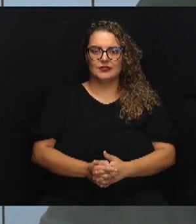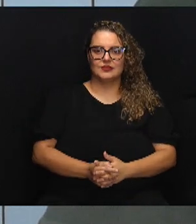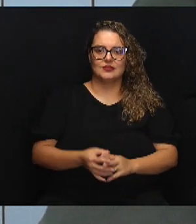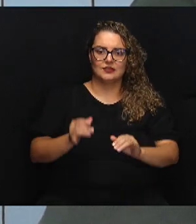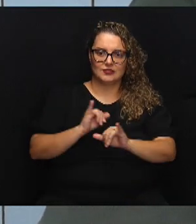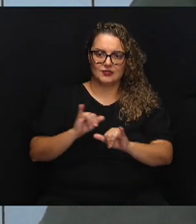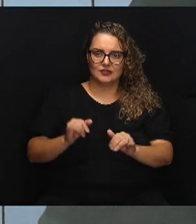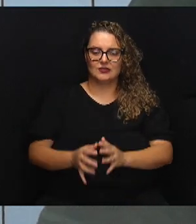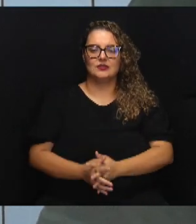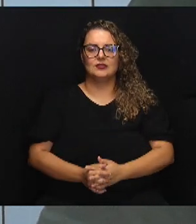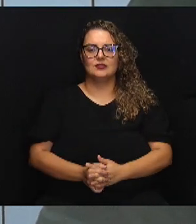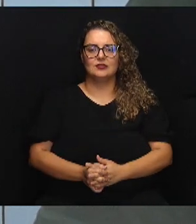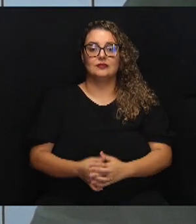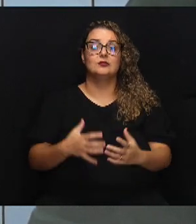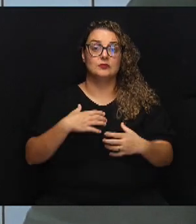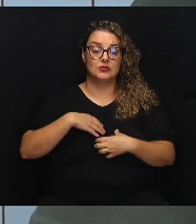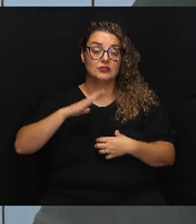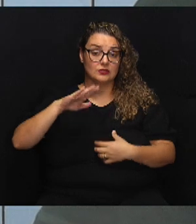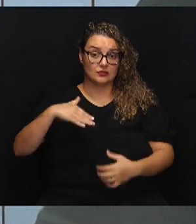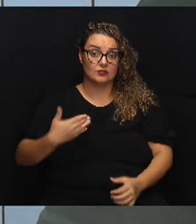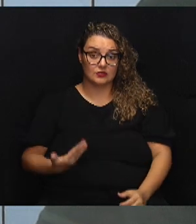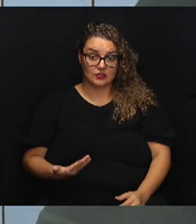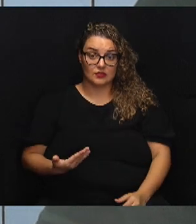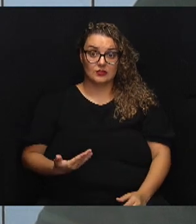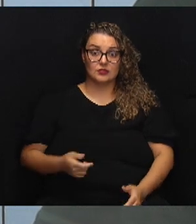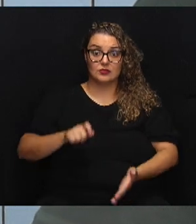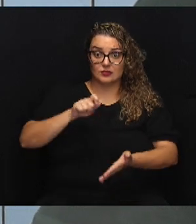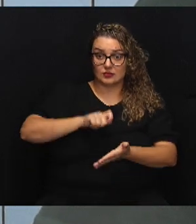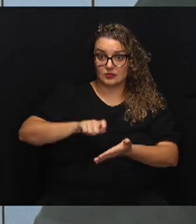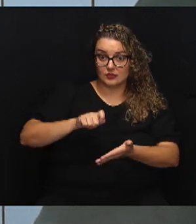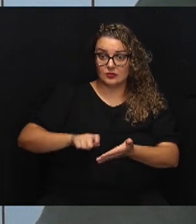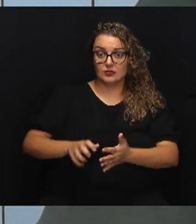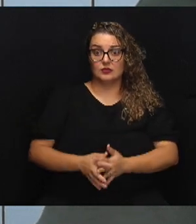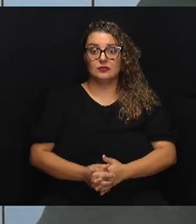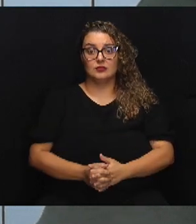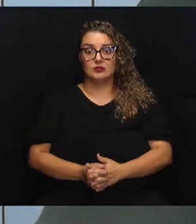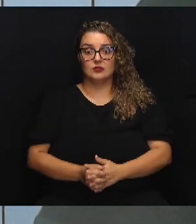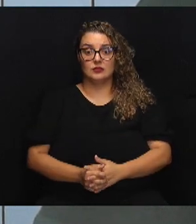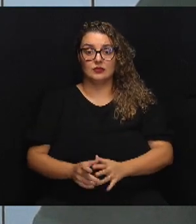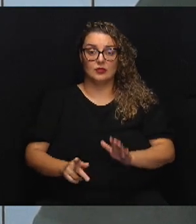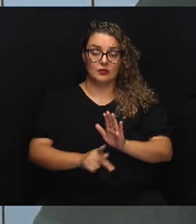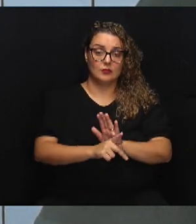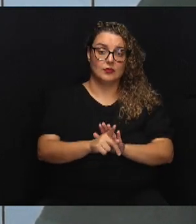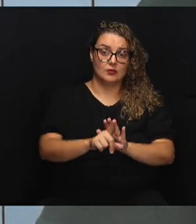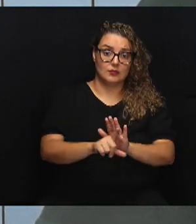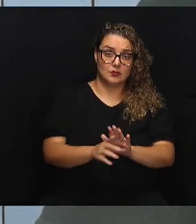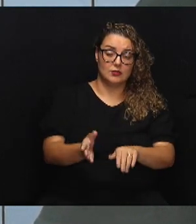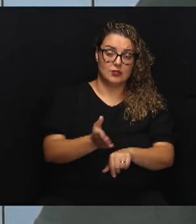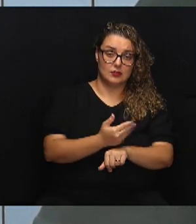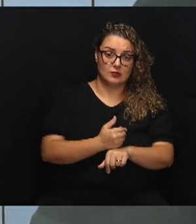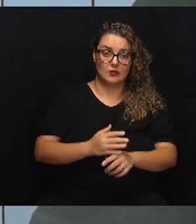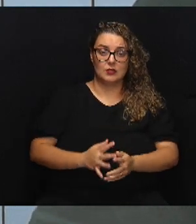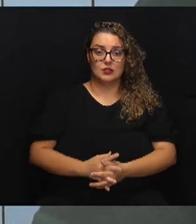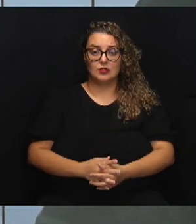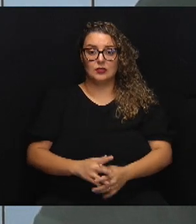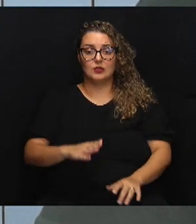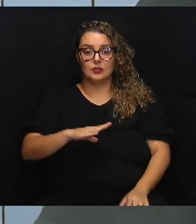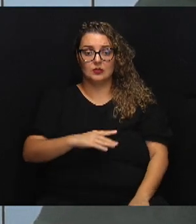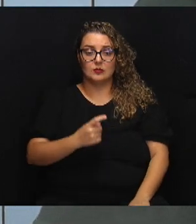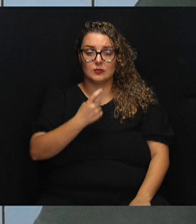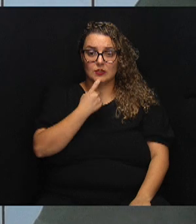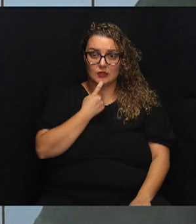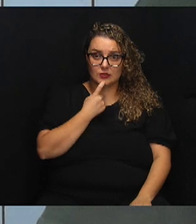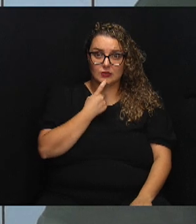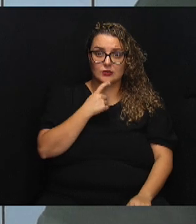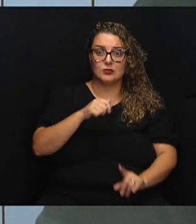eu me sinto honrado em ser o autor que era um projeto de lei, se tornou lei no município de Campinas, do